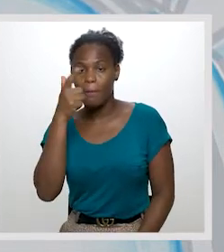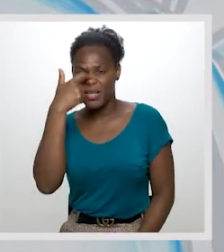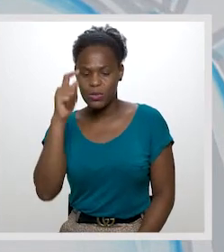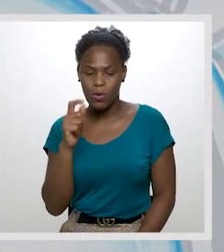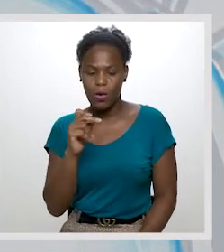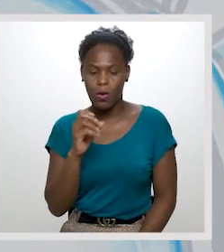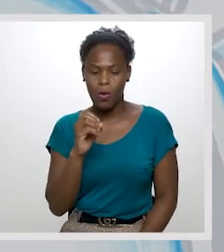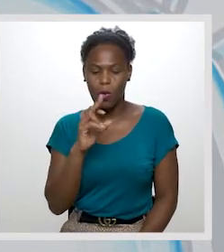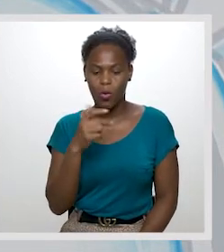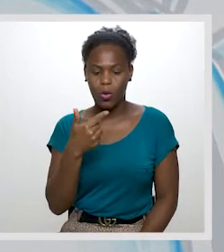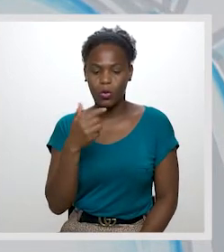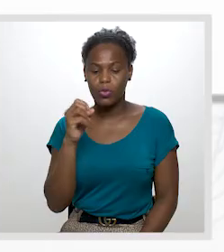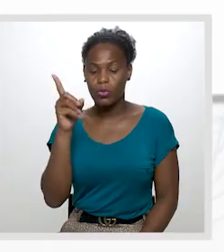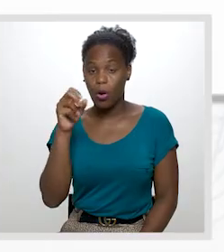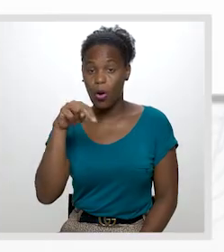um ortônimo.